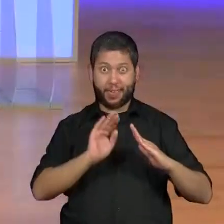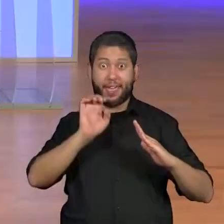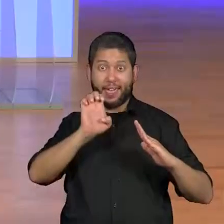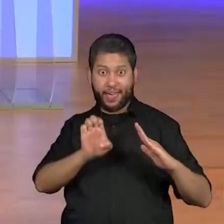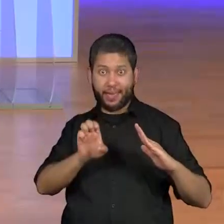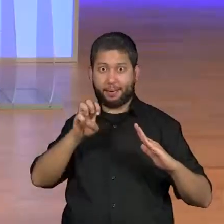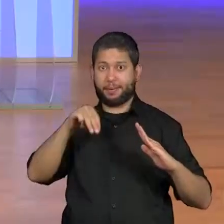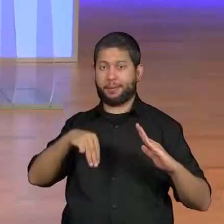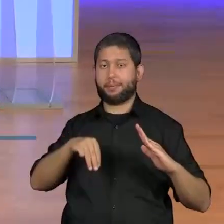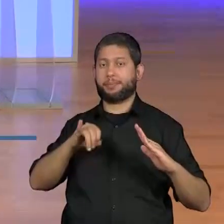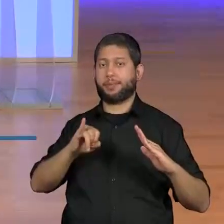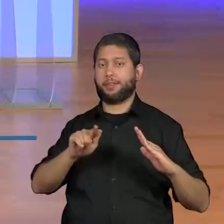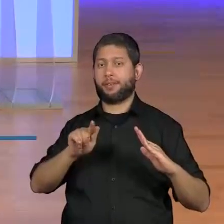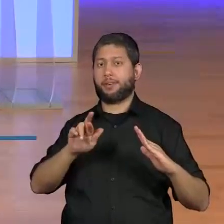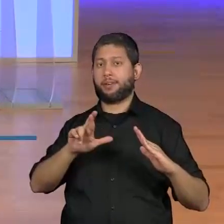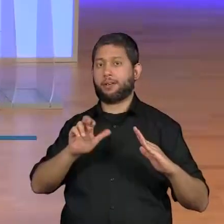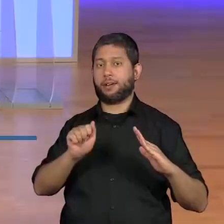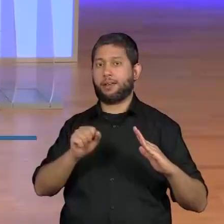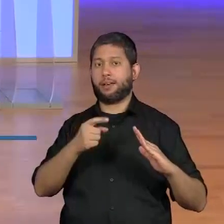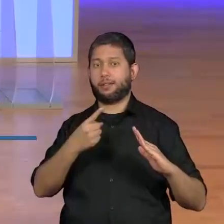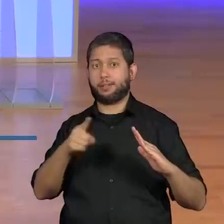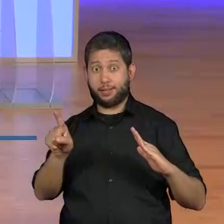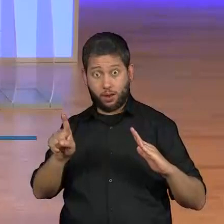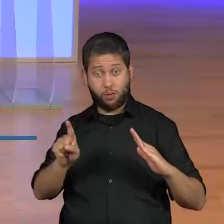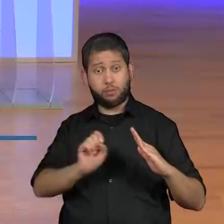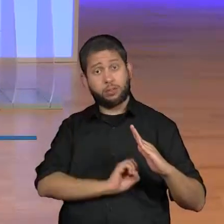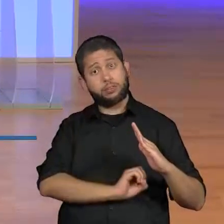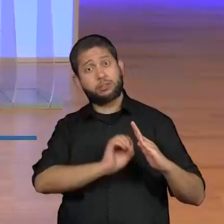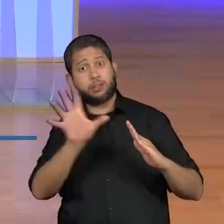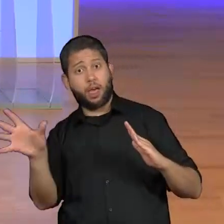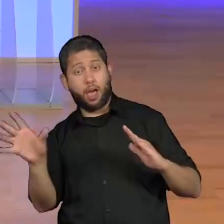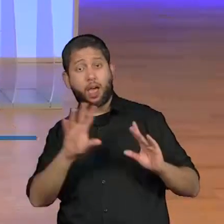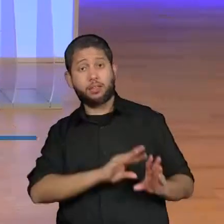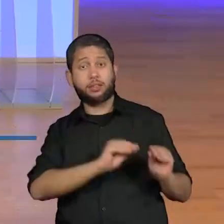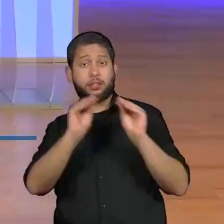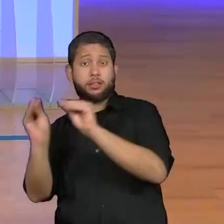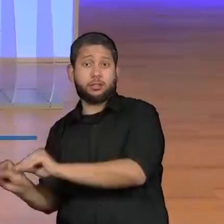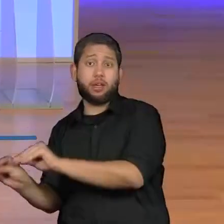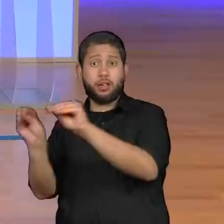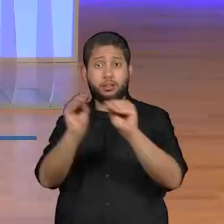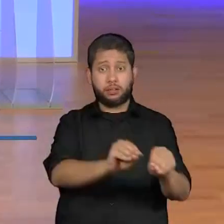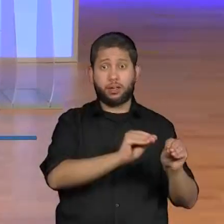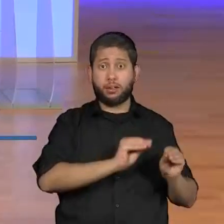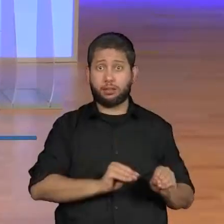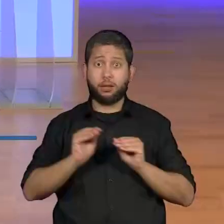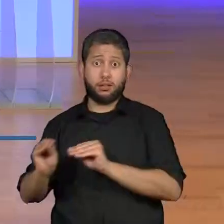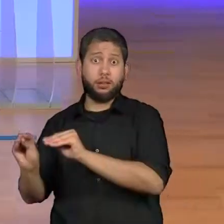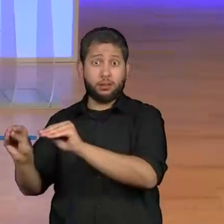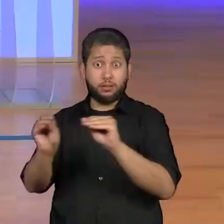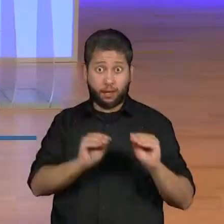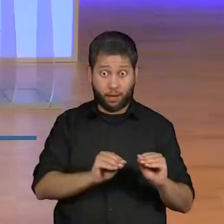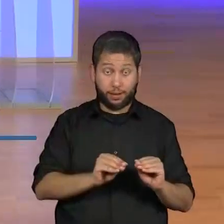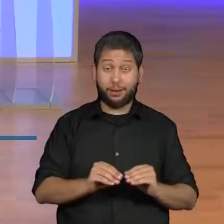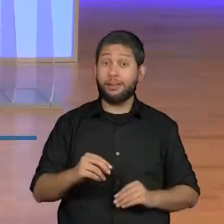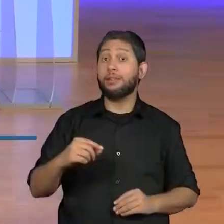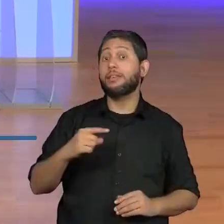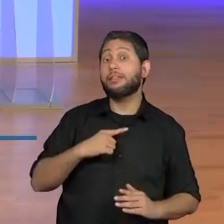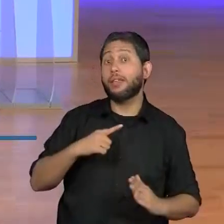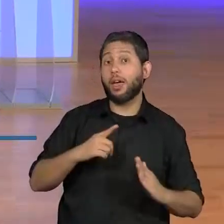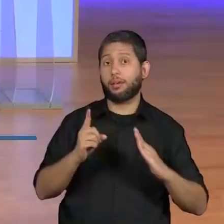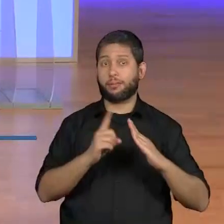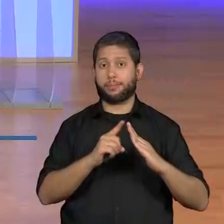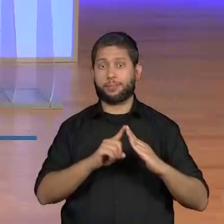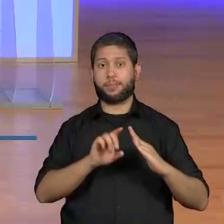imigração e temos também a migração, que é o que estamos falando aqui na aula de hoje. Vamos entender um pouquinho mais. Isso mesmo.